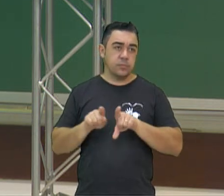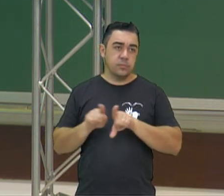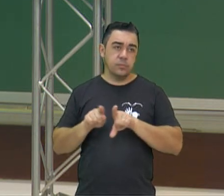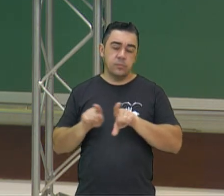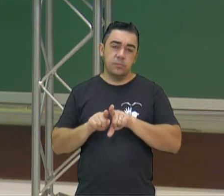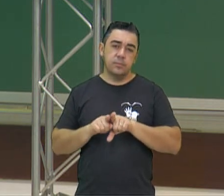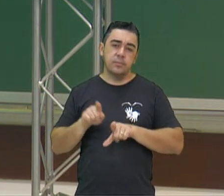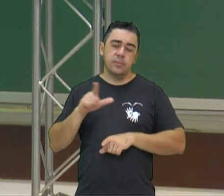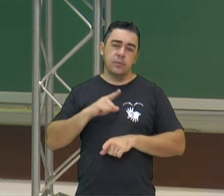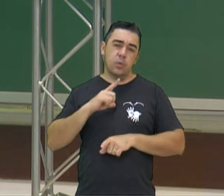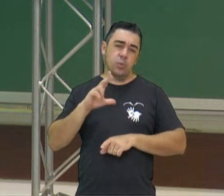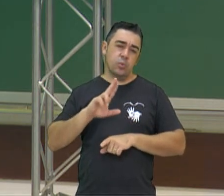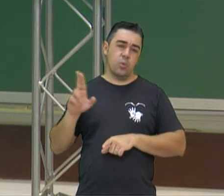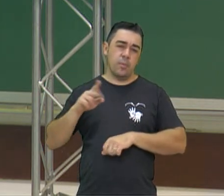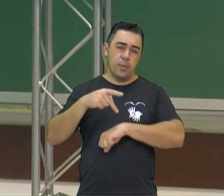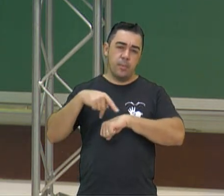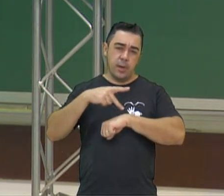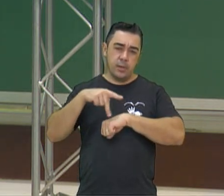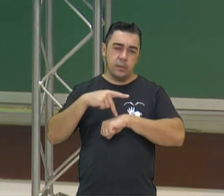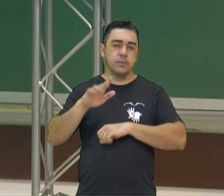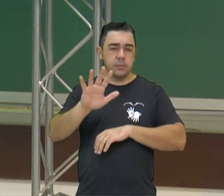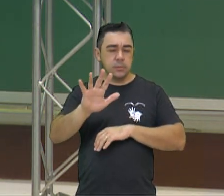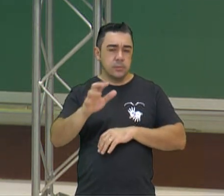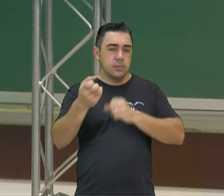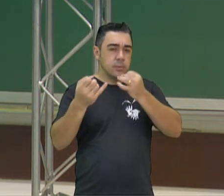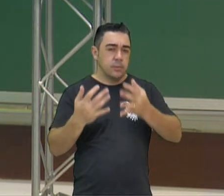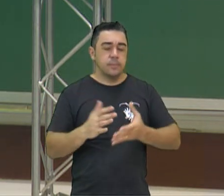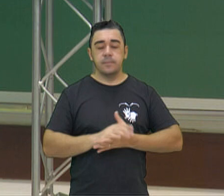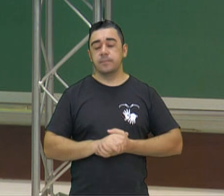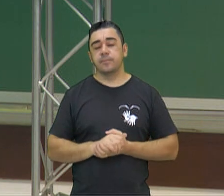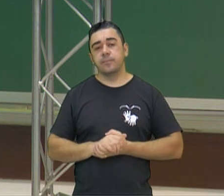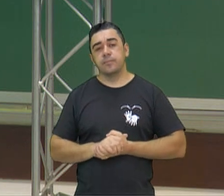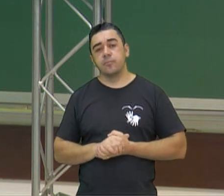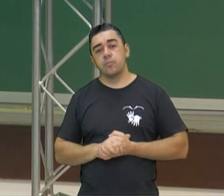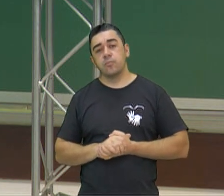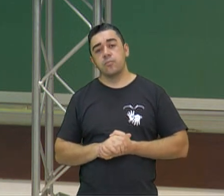agora, que me fugiu o nome do país, que eu já vou lembrar no meio da brincadeira aqui.